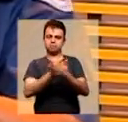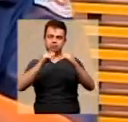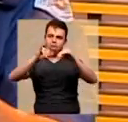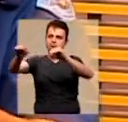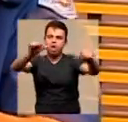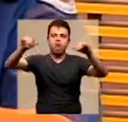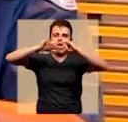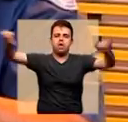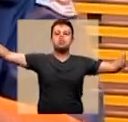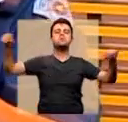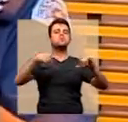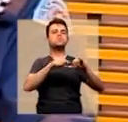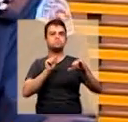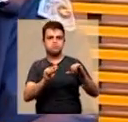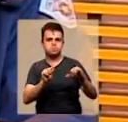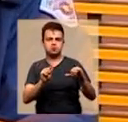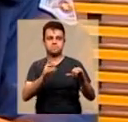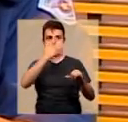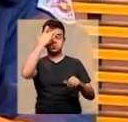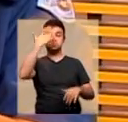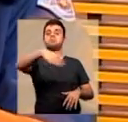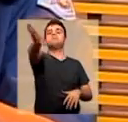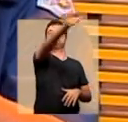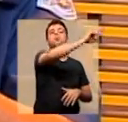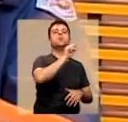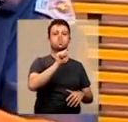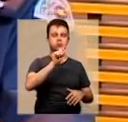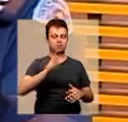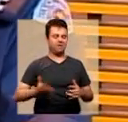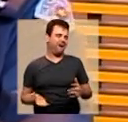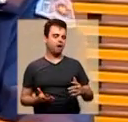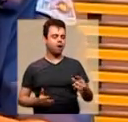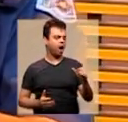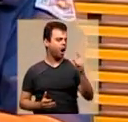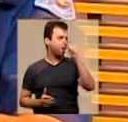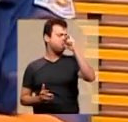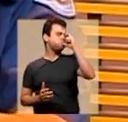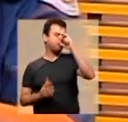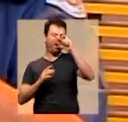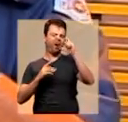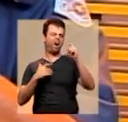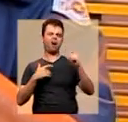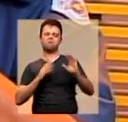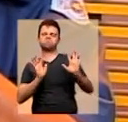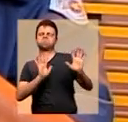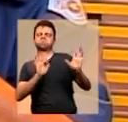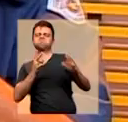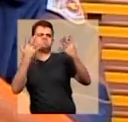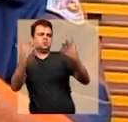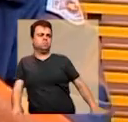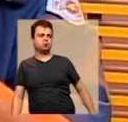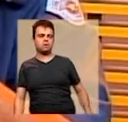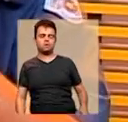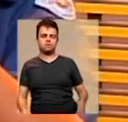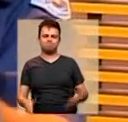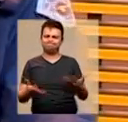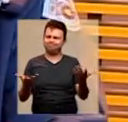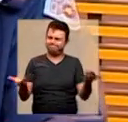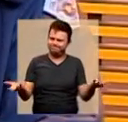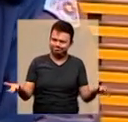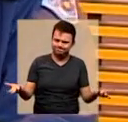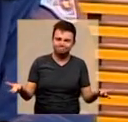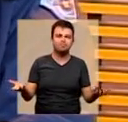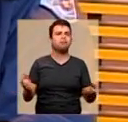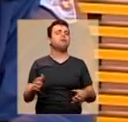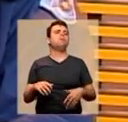é ventilado, o que é estimulado para as pessoas é para que elas se abstenham de soprar